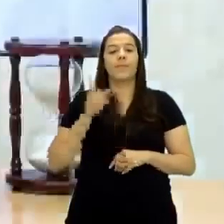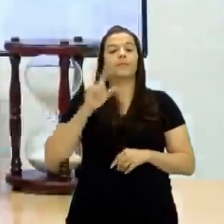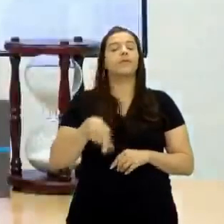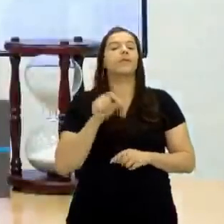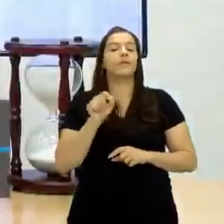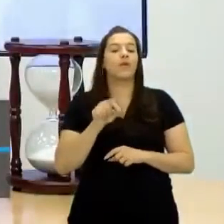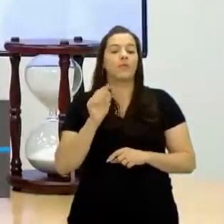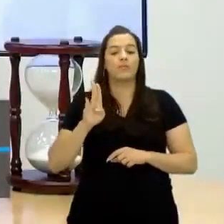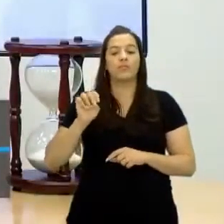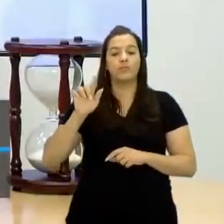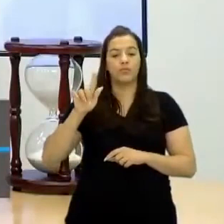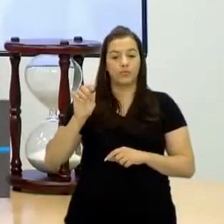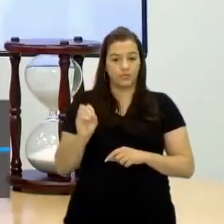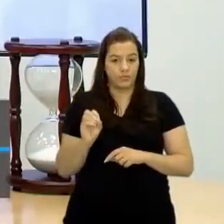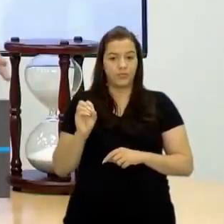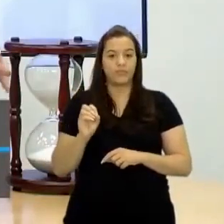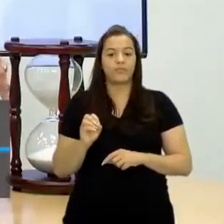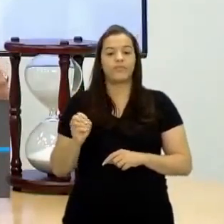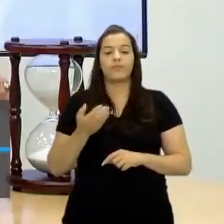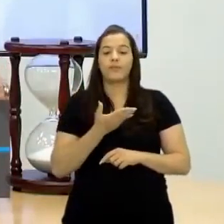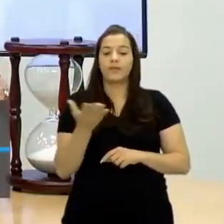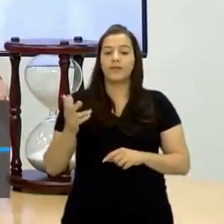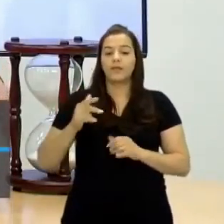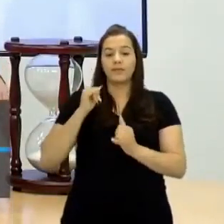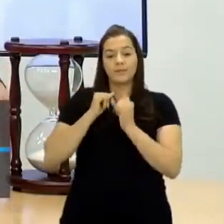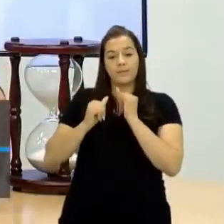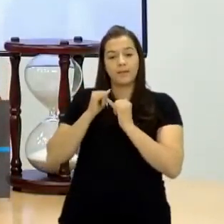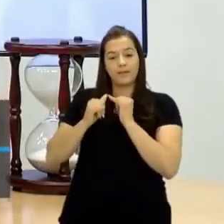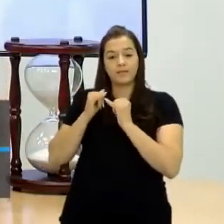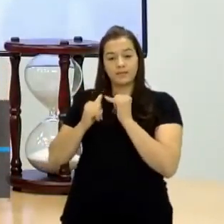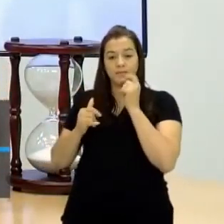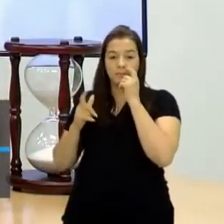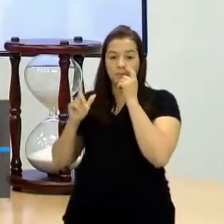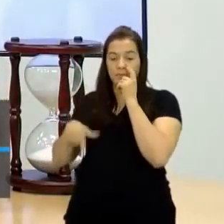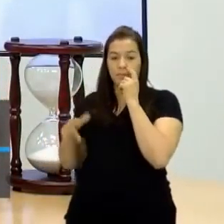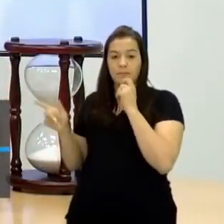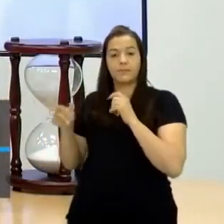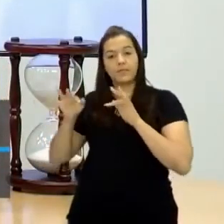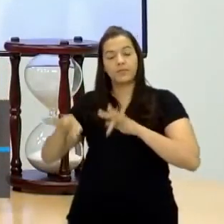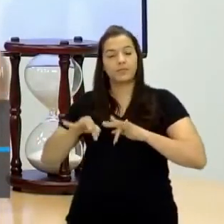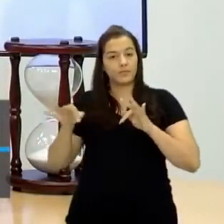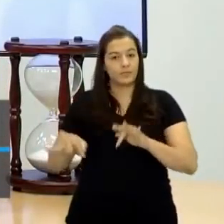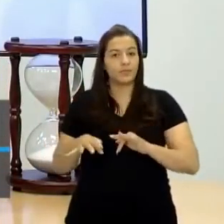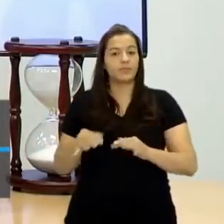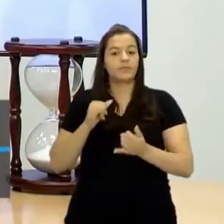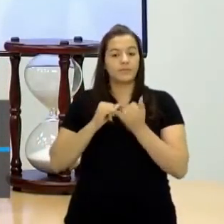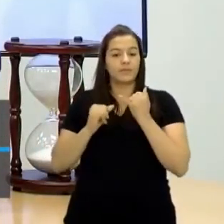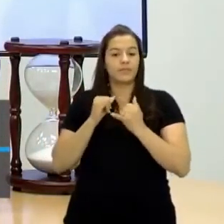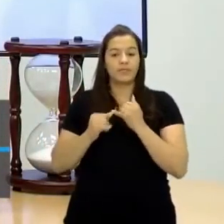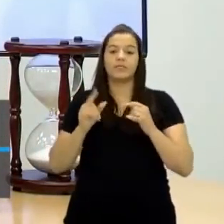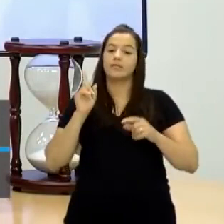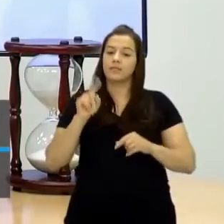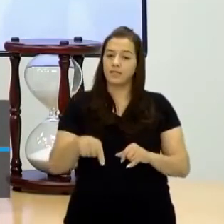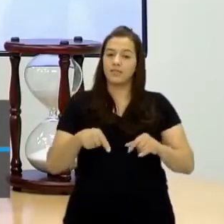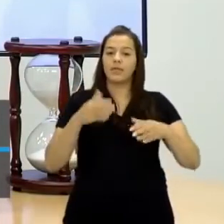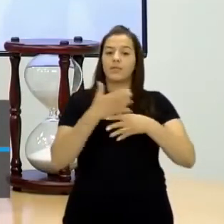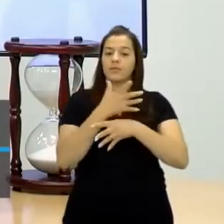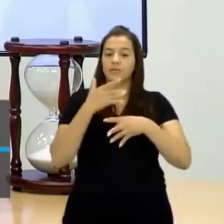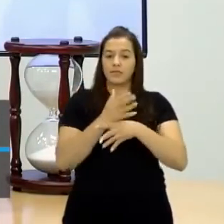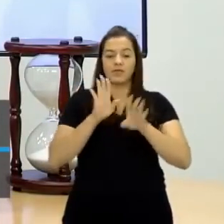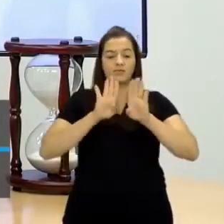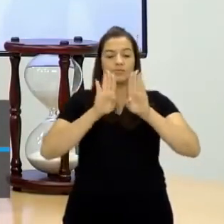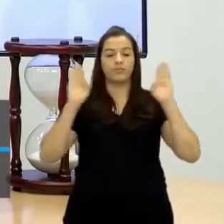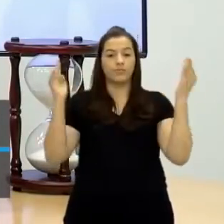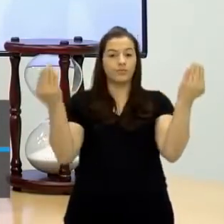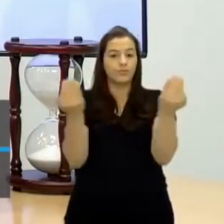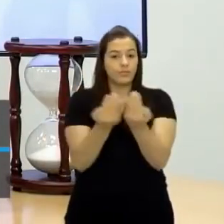burgo? O burgo, ele se parece com isso aqui, ó. Ele parece um feudo, né? Porque ele é uma cidadezinha murada.